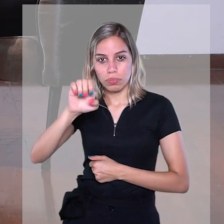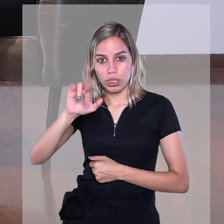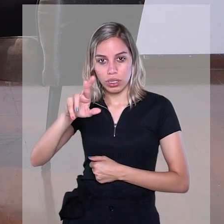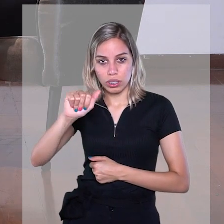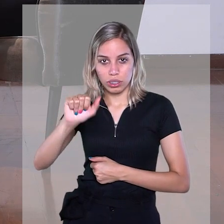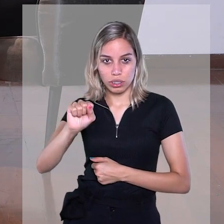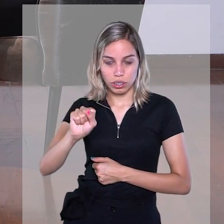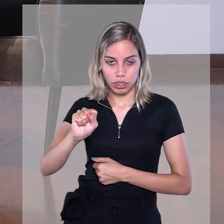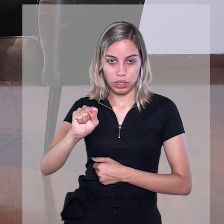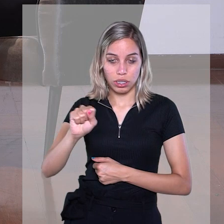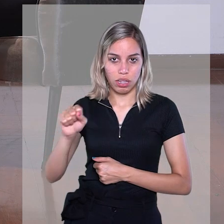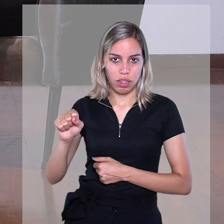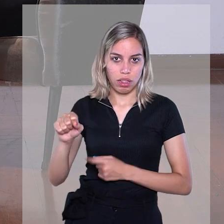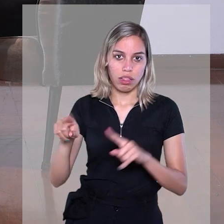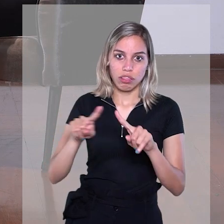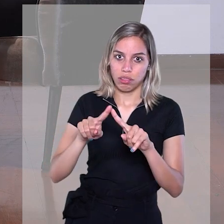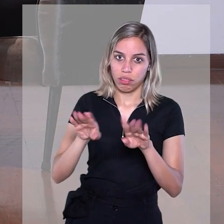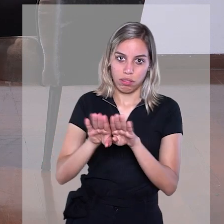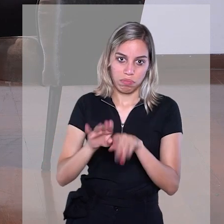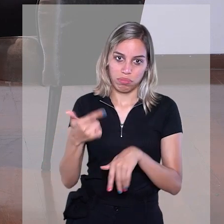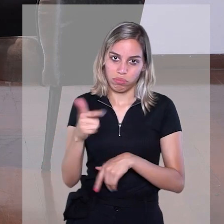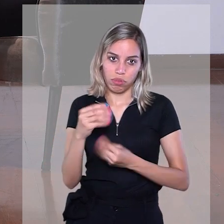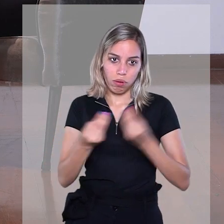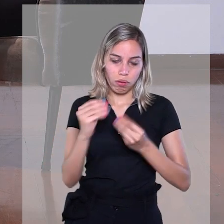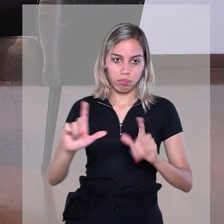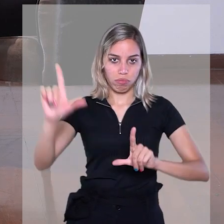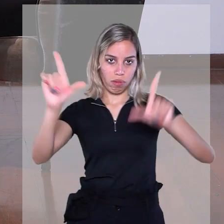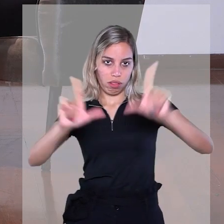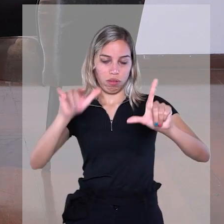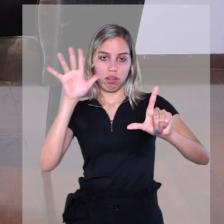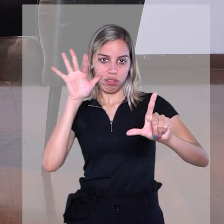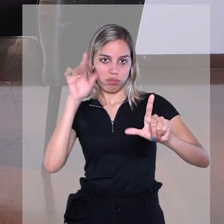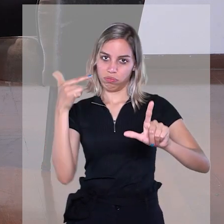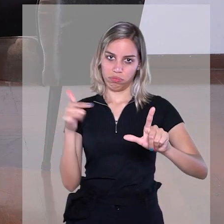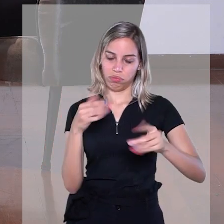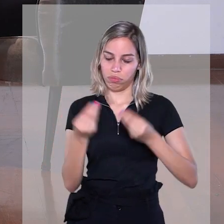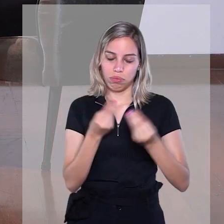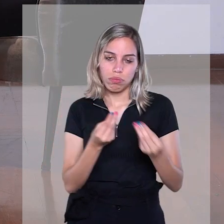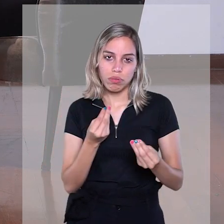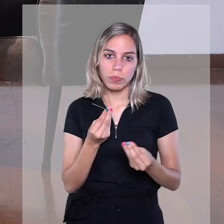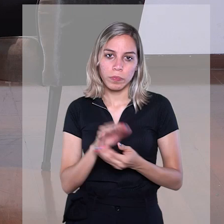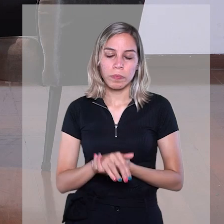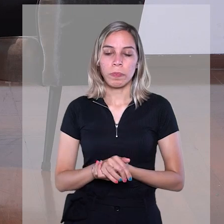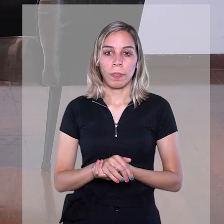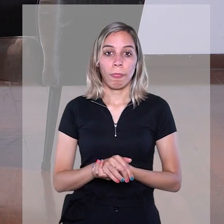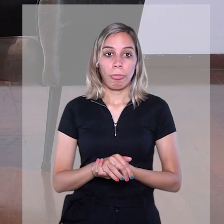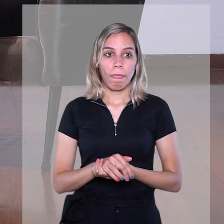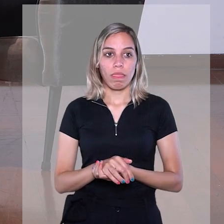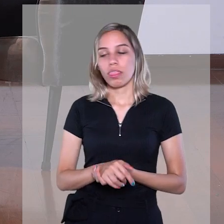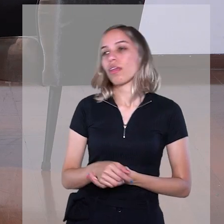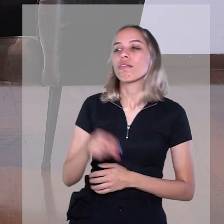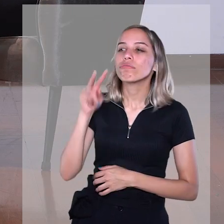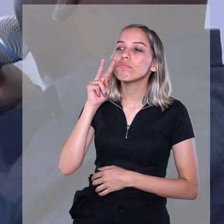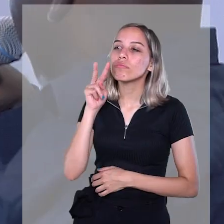Então, mesmo o fascínio por Ademir, ele foi produzido auricularmente. Eram as transmissões, que aqui a gente chama